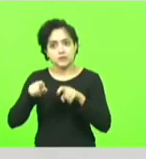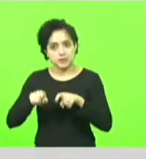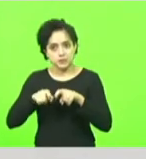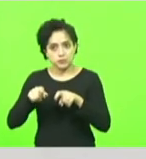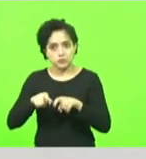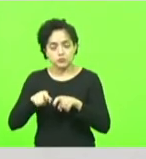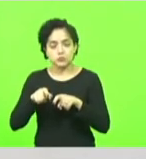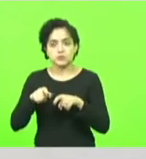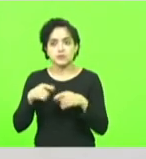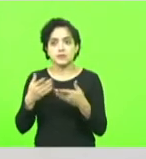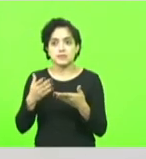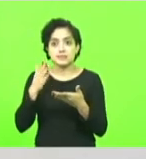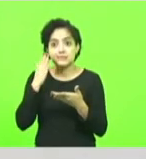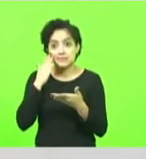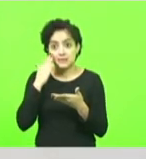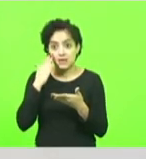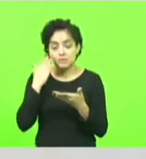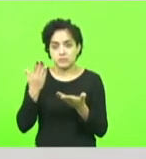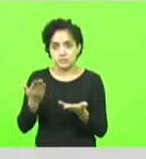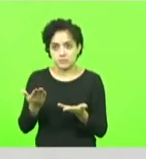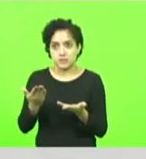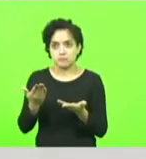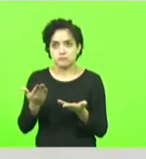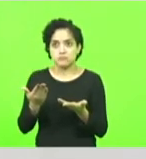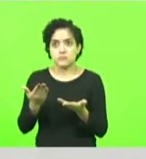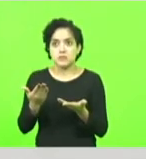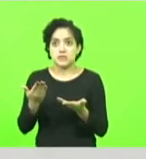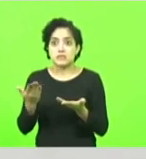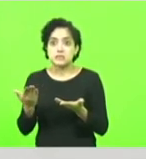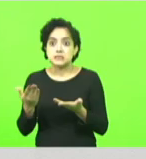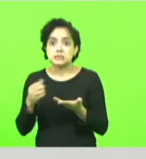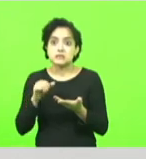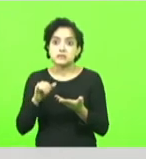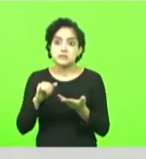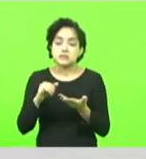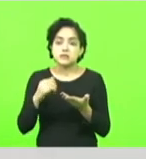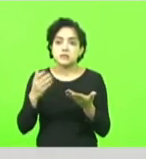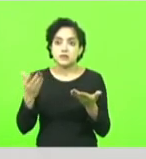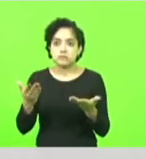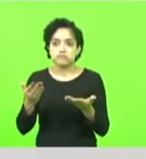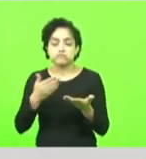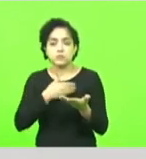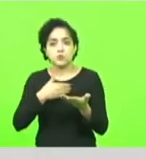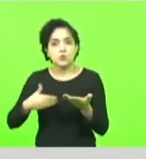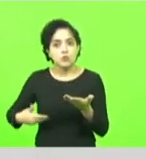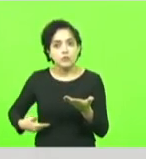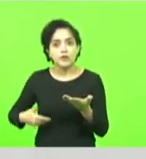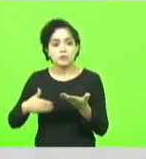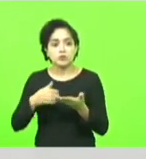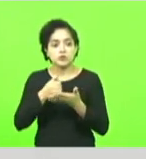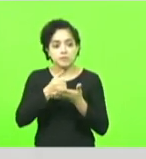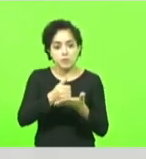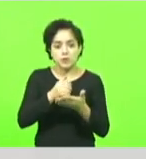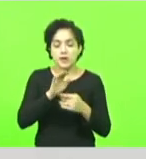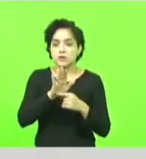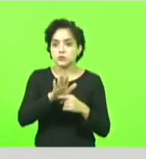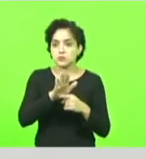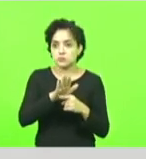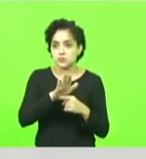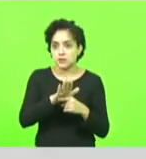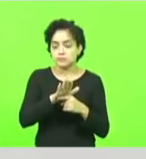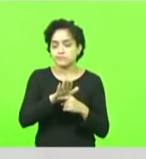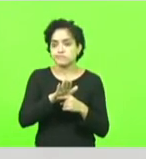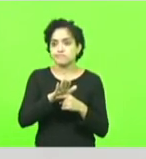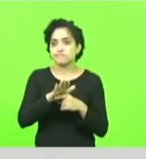situação, e ver se tem alguma interferência, algo que o governo do Estado possa fazer também para amenizar a situação, porque realmente